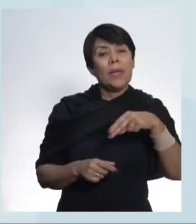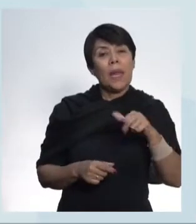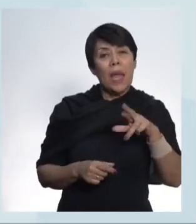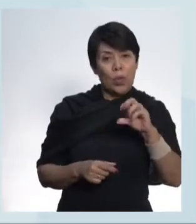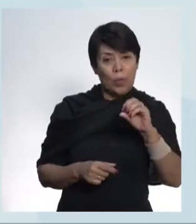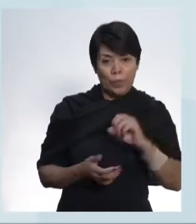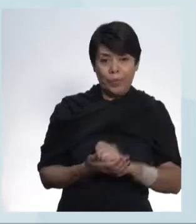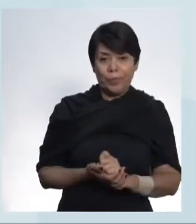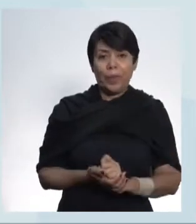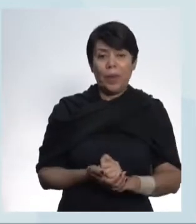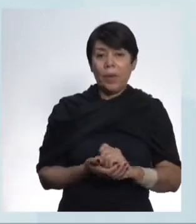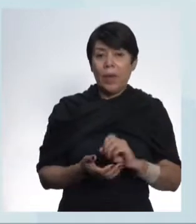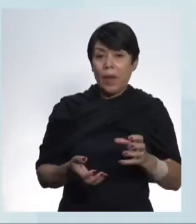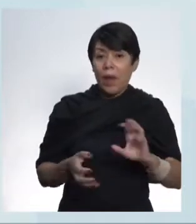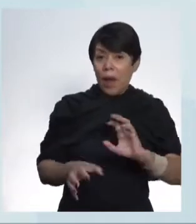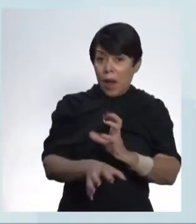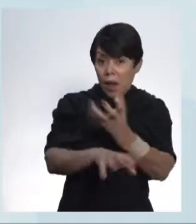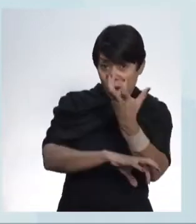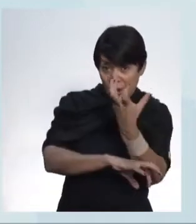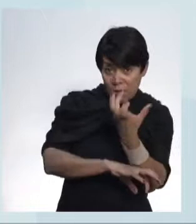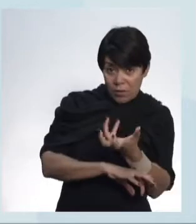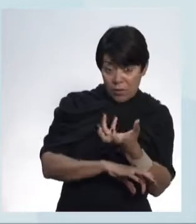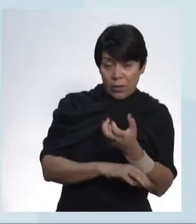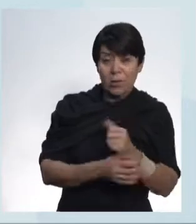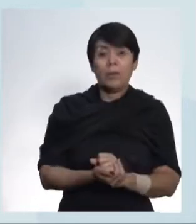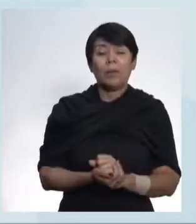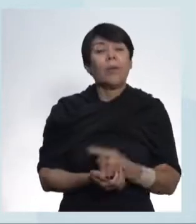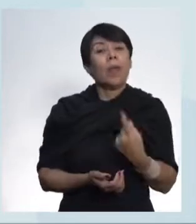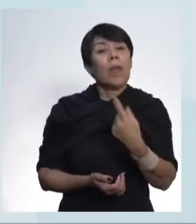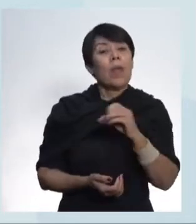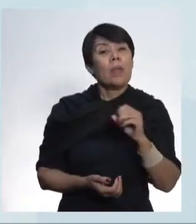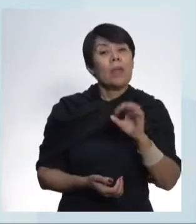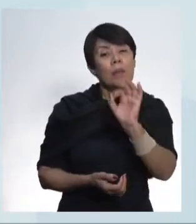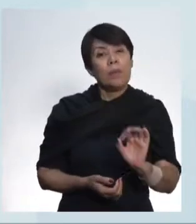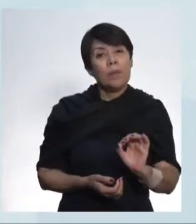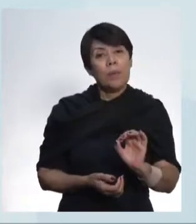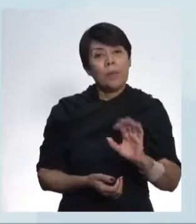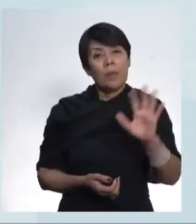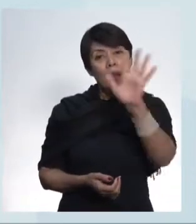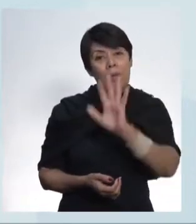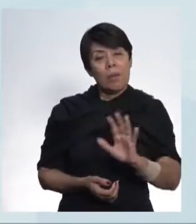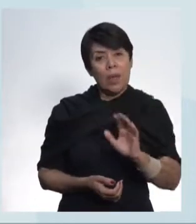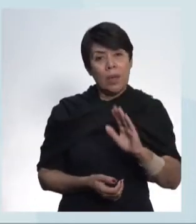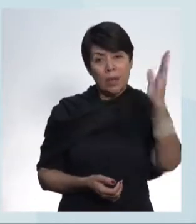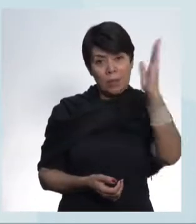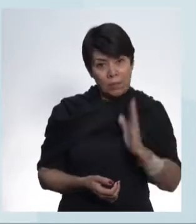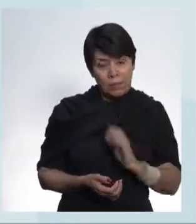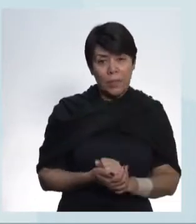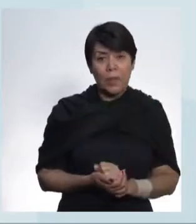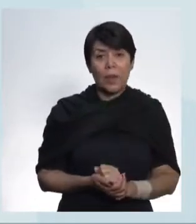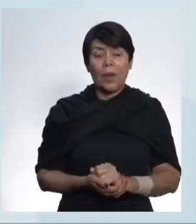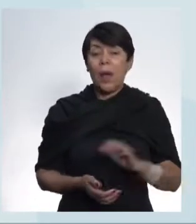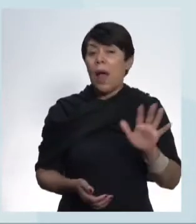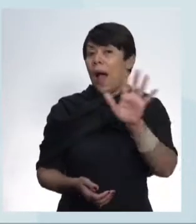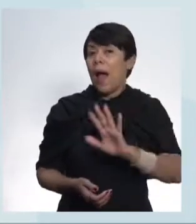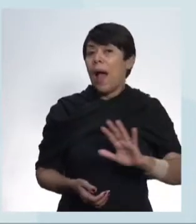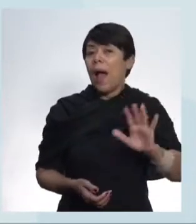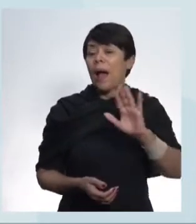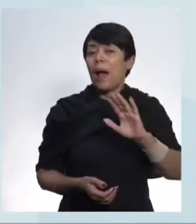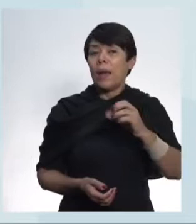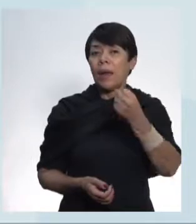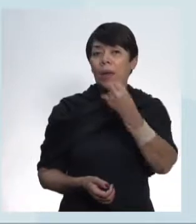aí do Brasil, ocupa quase 10% do território nacional, tem uma área de um pouco mais